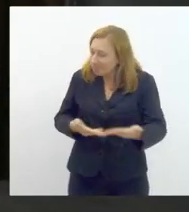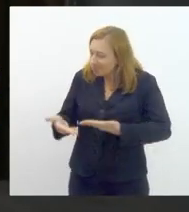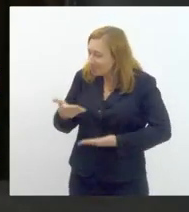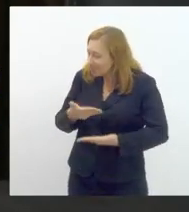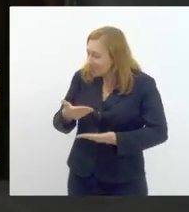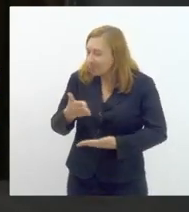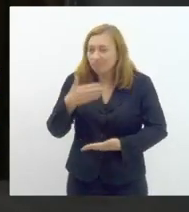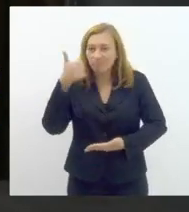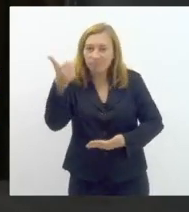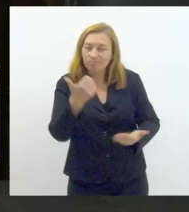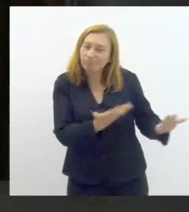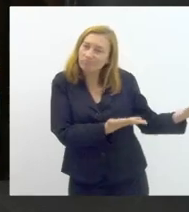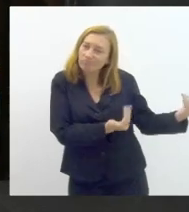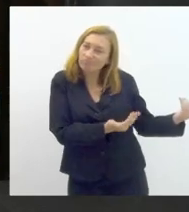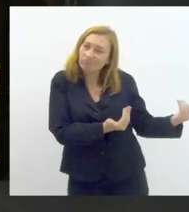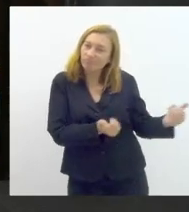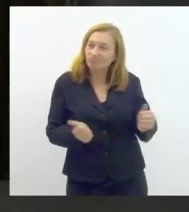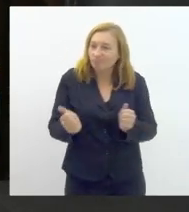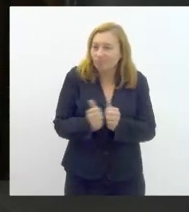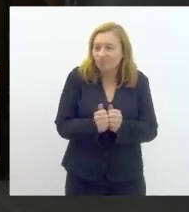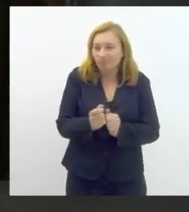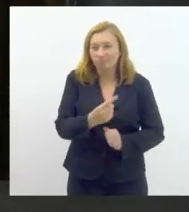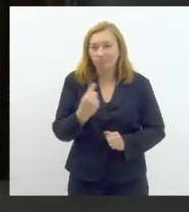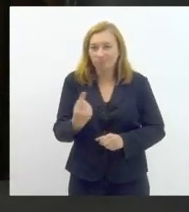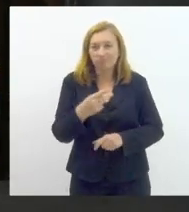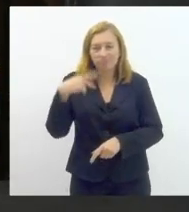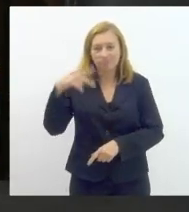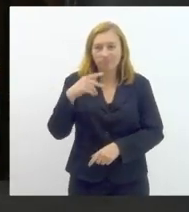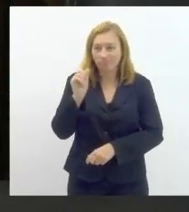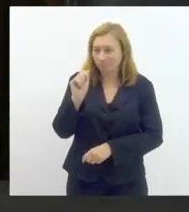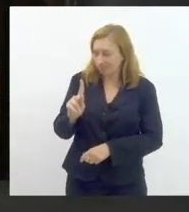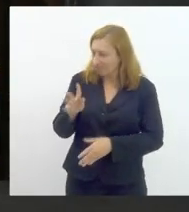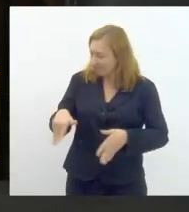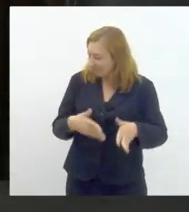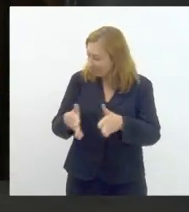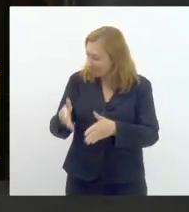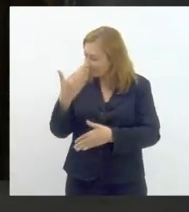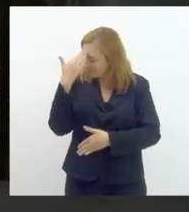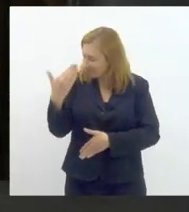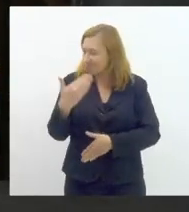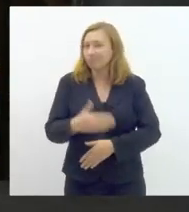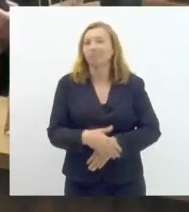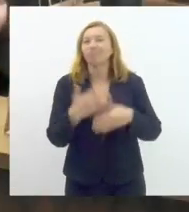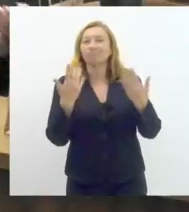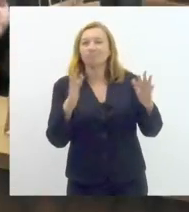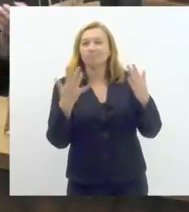nada melhor do que a juventude estar participando da política. Esse é o caminho. Obrigado.